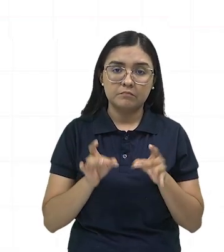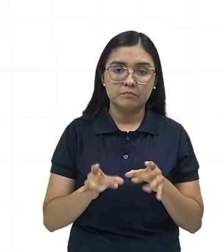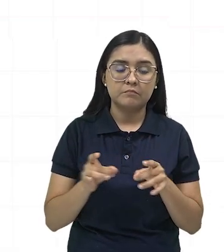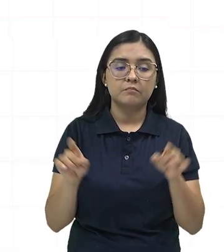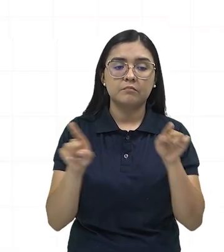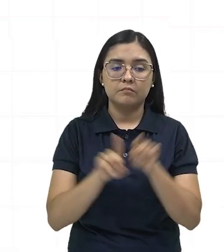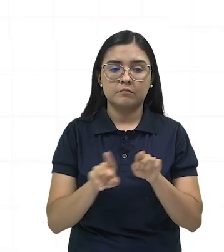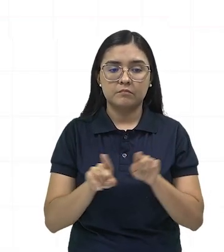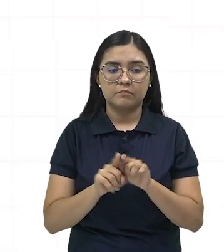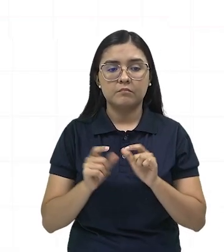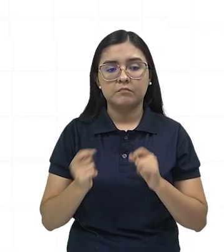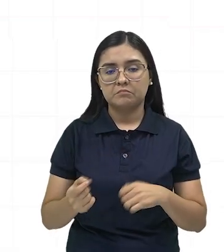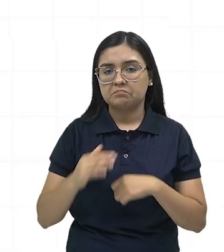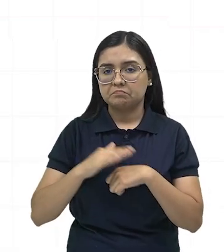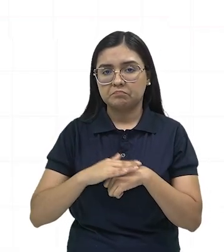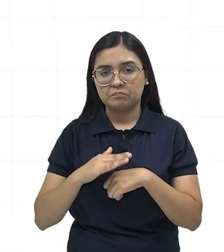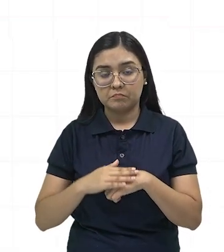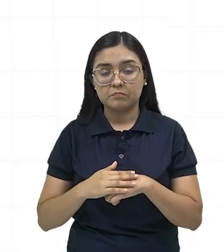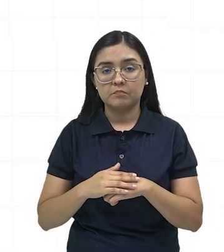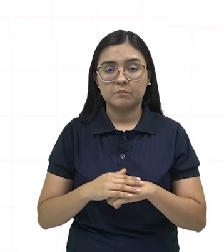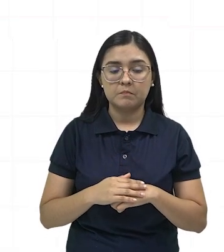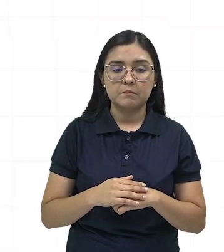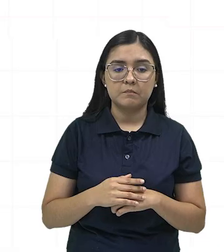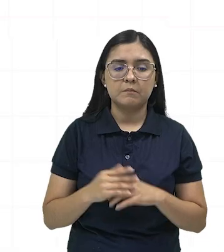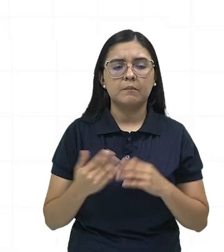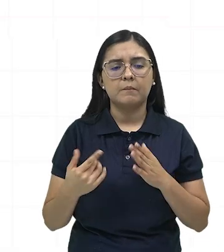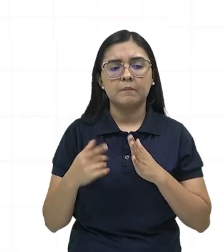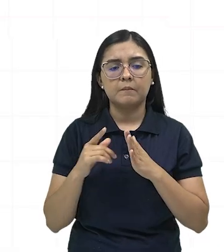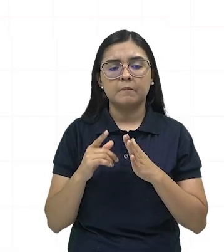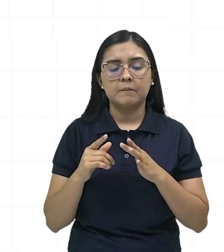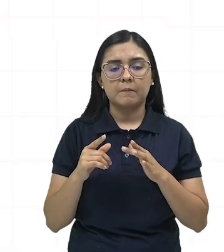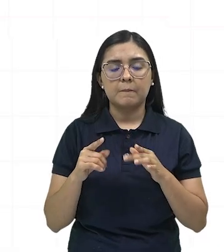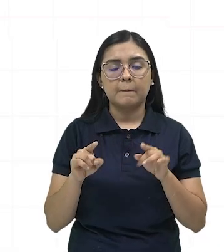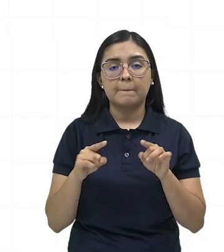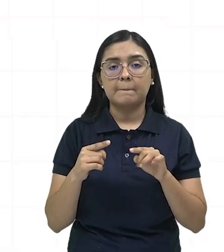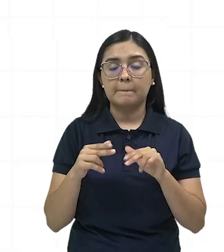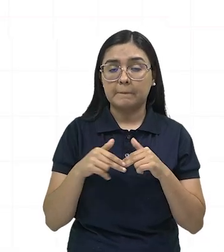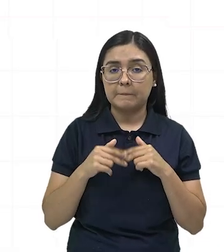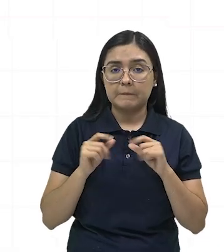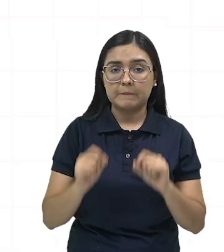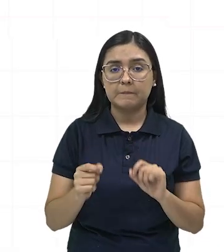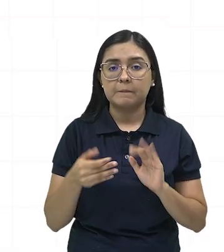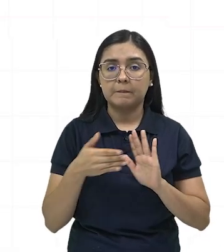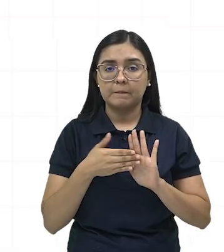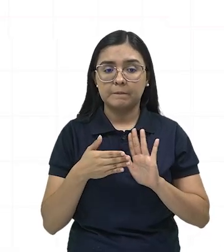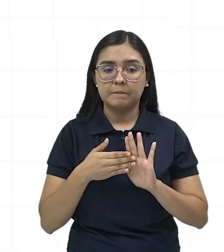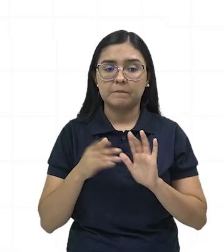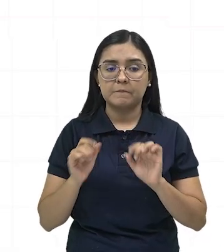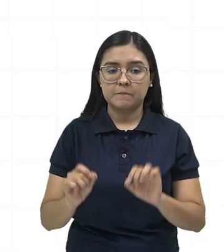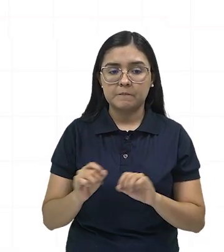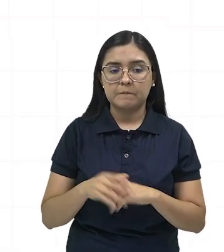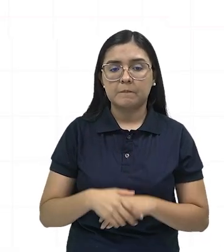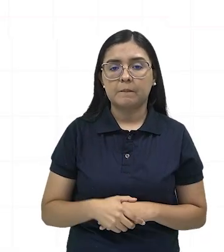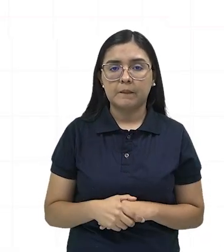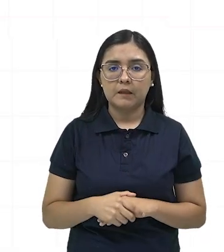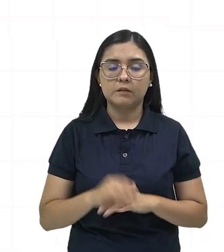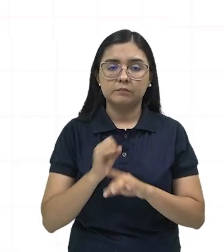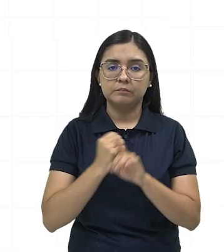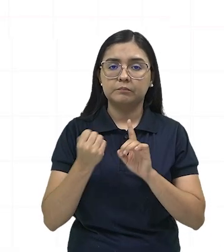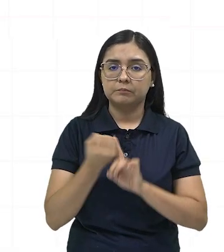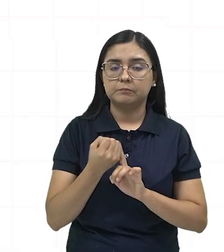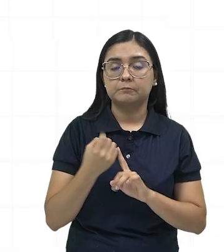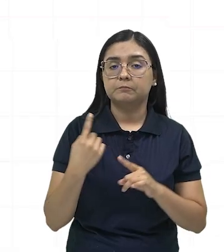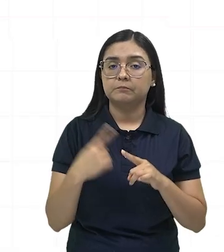do individualismo, né? Diante ali do que é proposto em termos sociais, porque